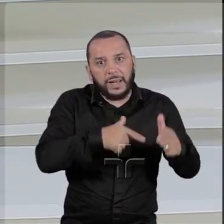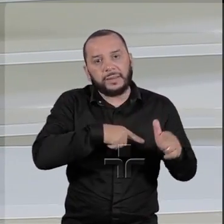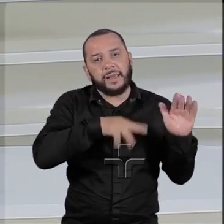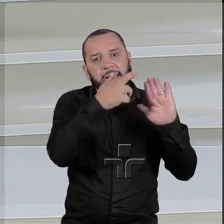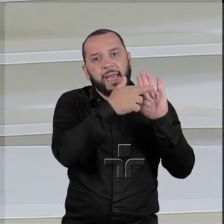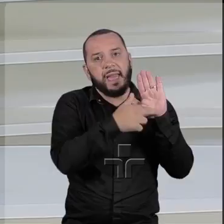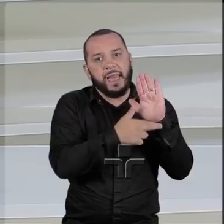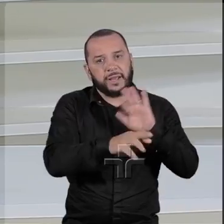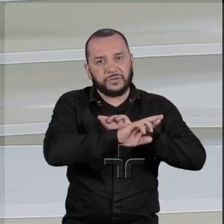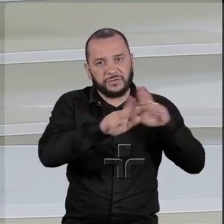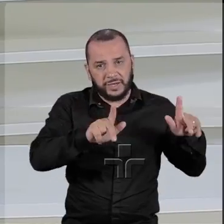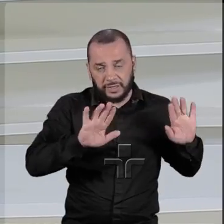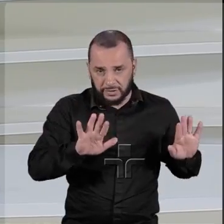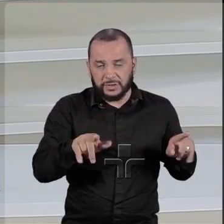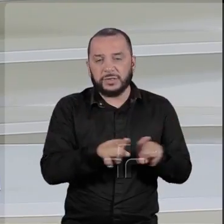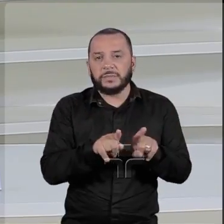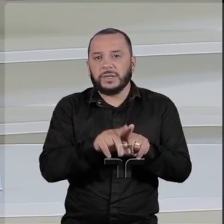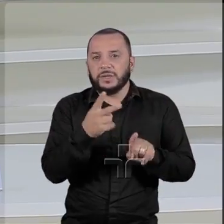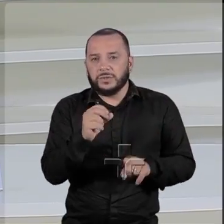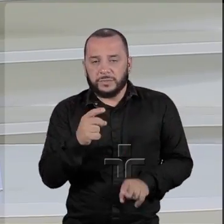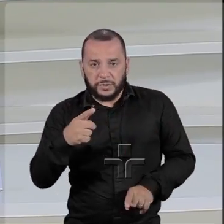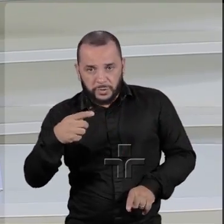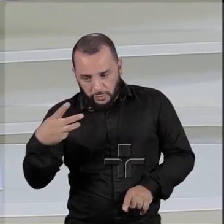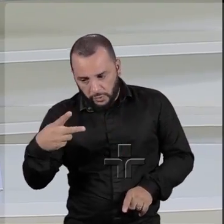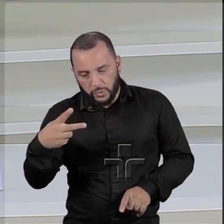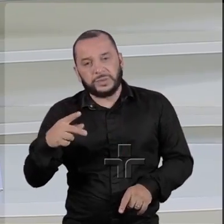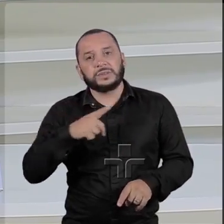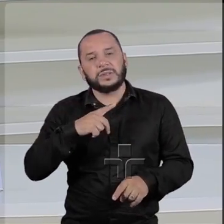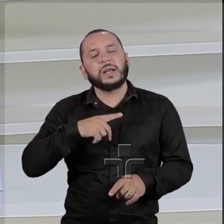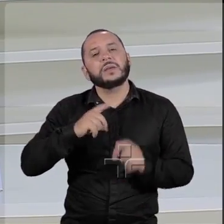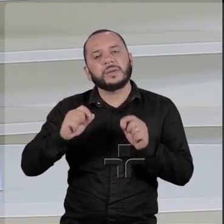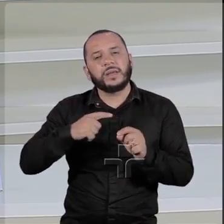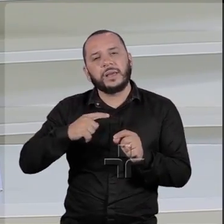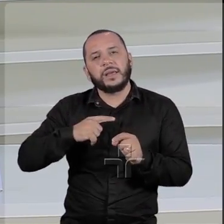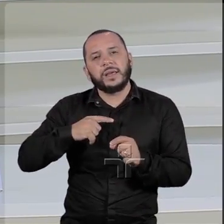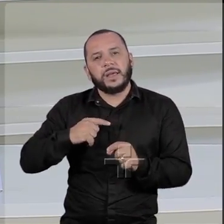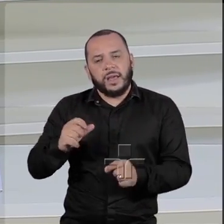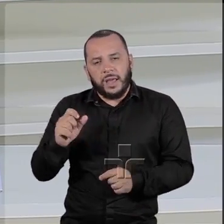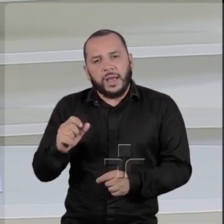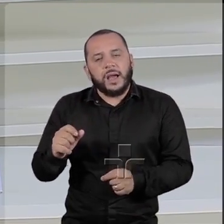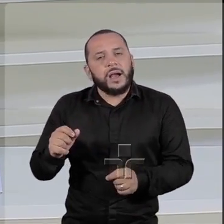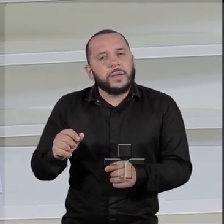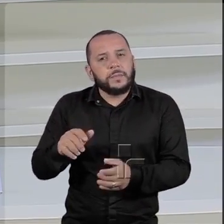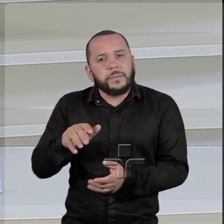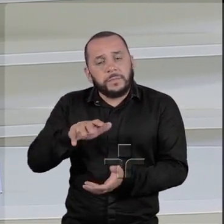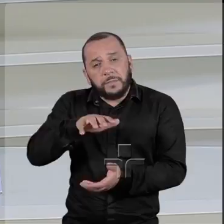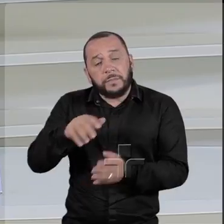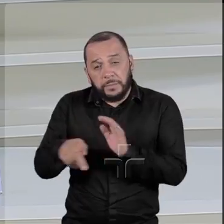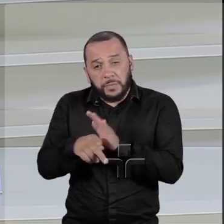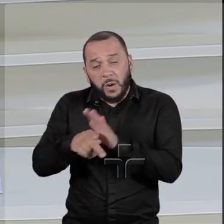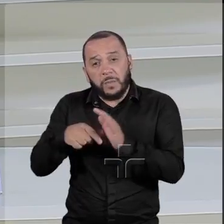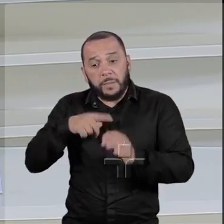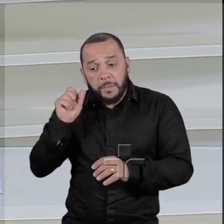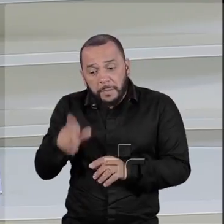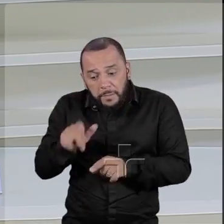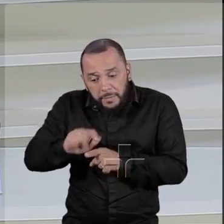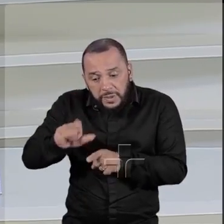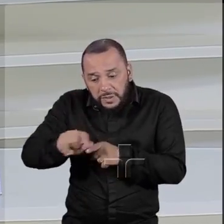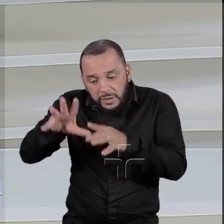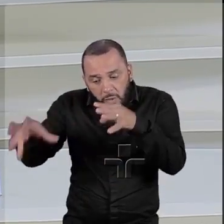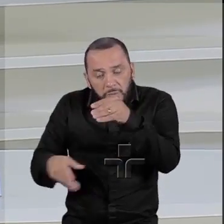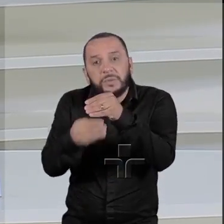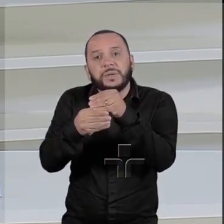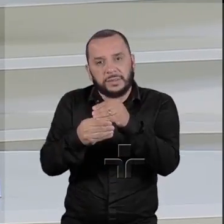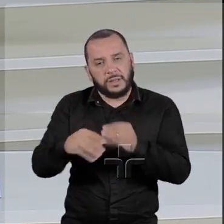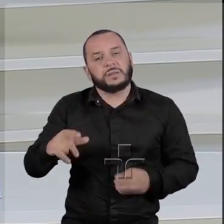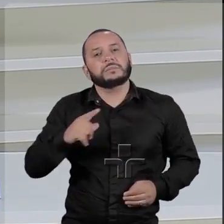Em 2012 e 2013 foi criadas as previdências complementares, de modo que são equacionamentos que foram feitos,